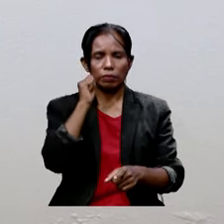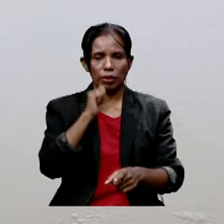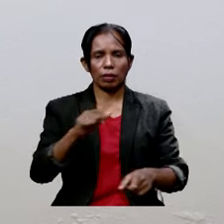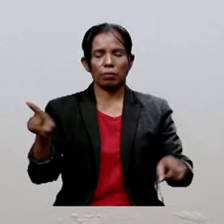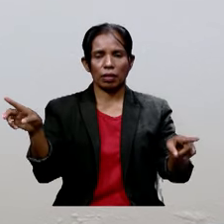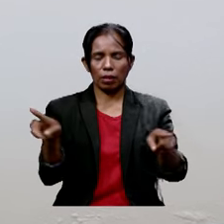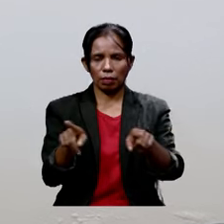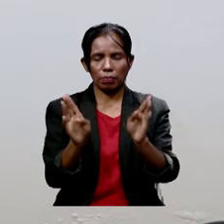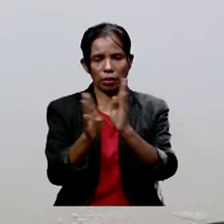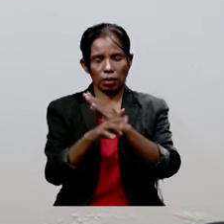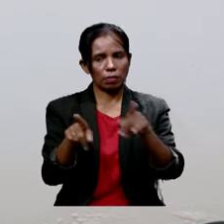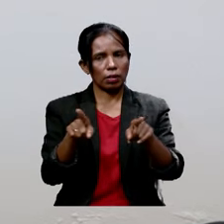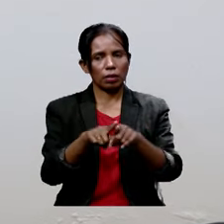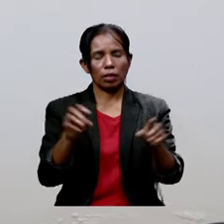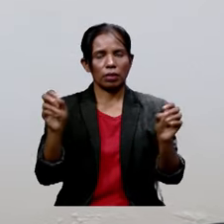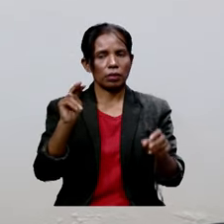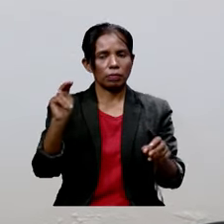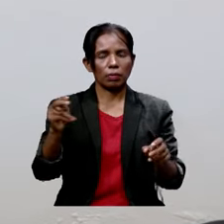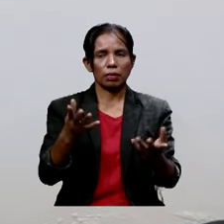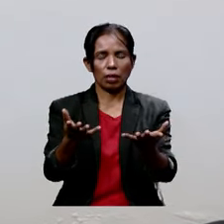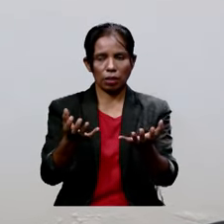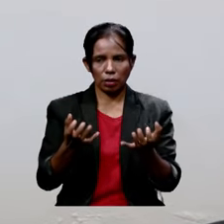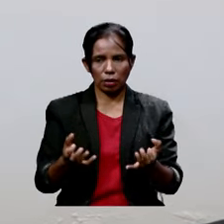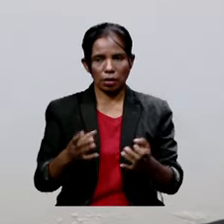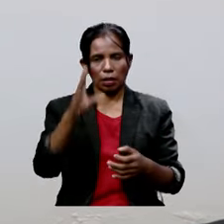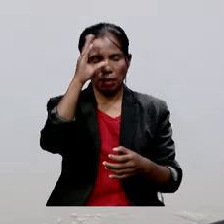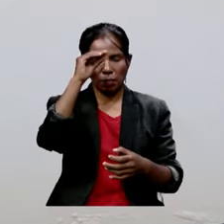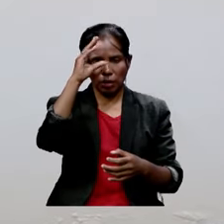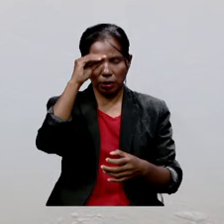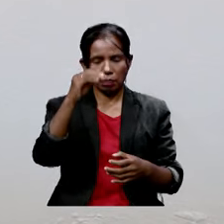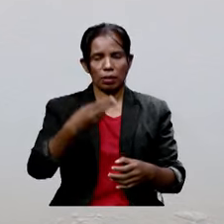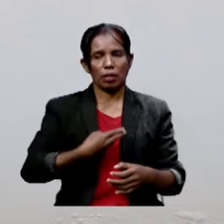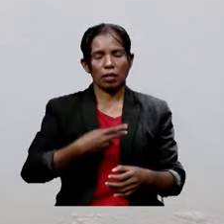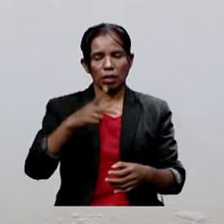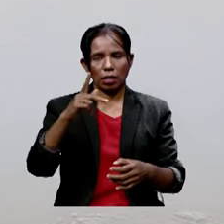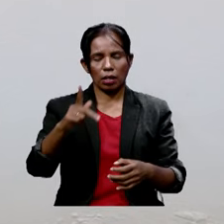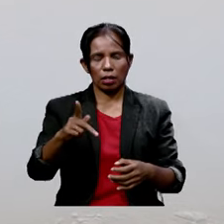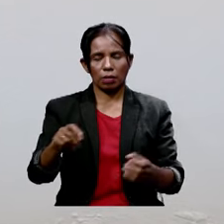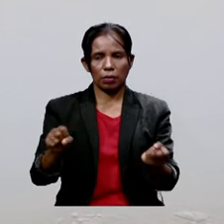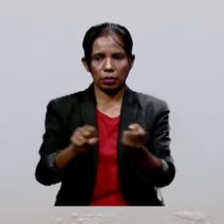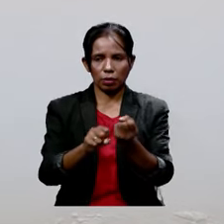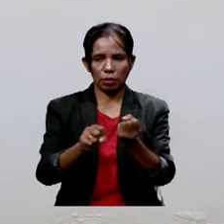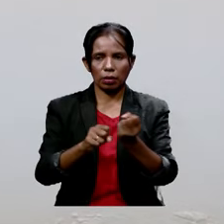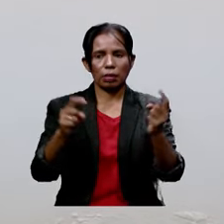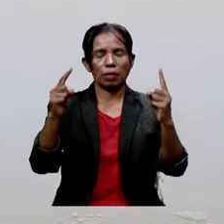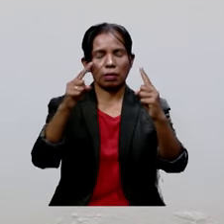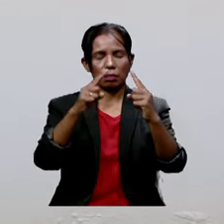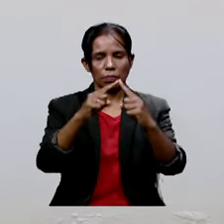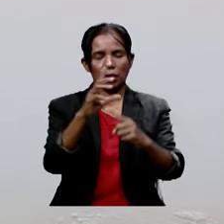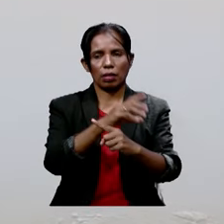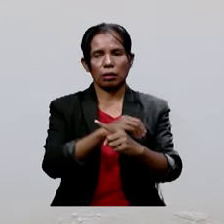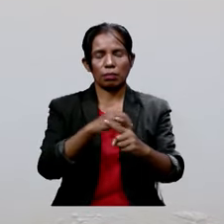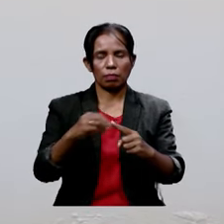ne tamba laos dit nia mesak mahakarak mebe mos mane ninia halok nebe kontribui ba ia degradasaun ida